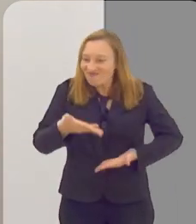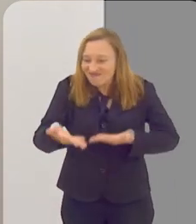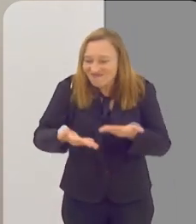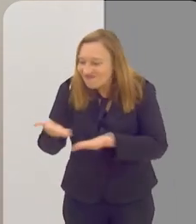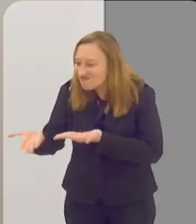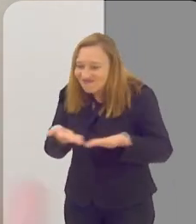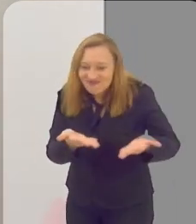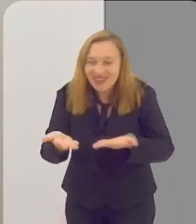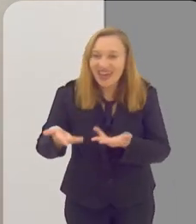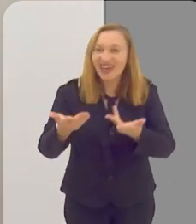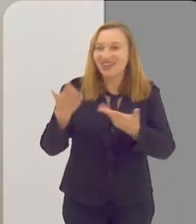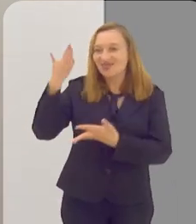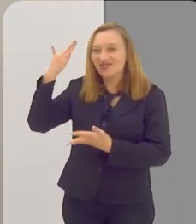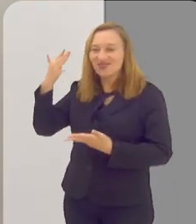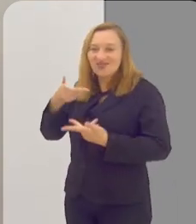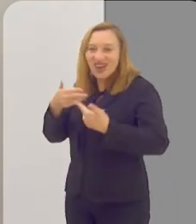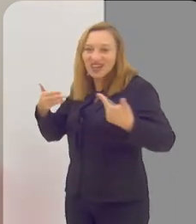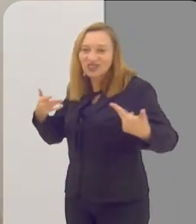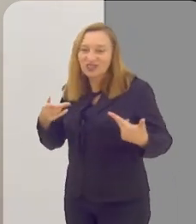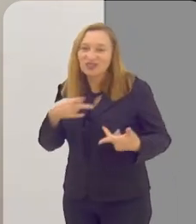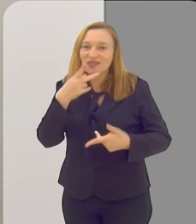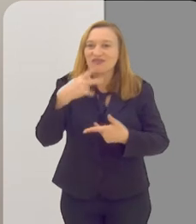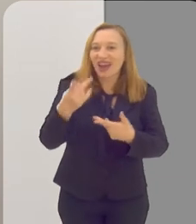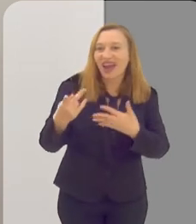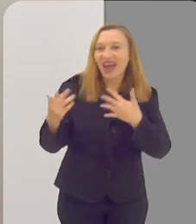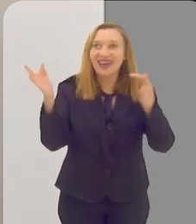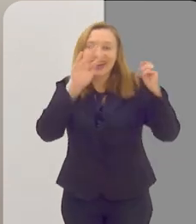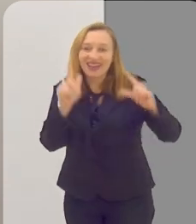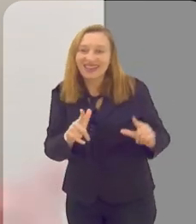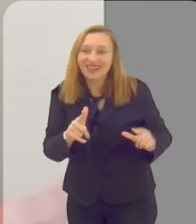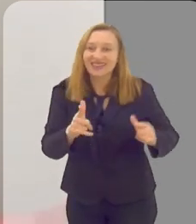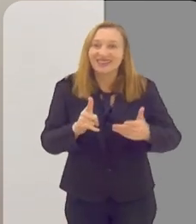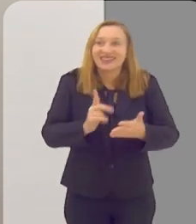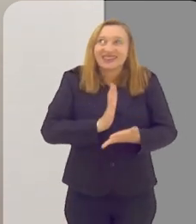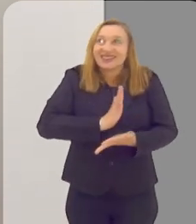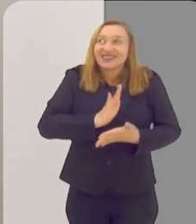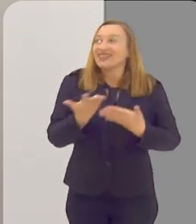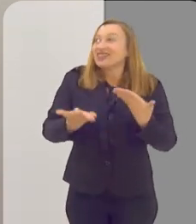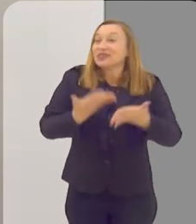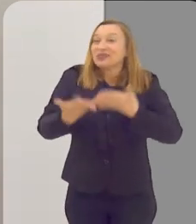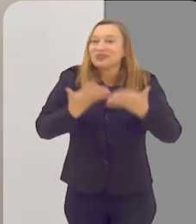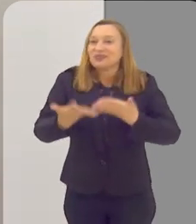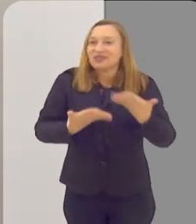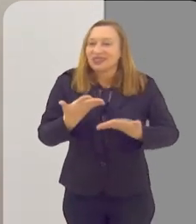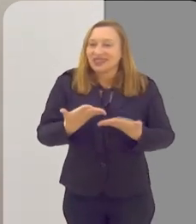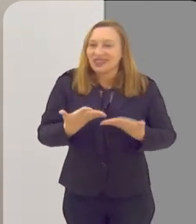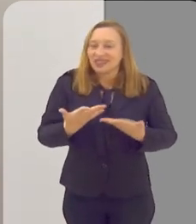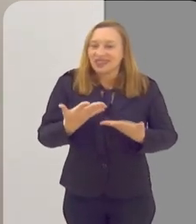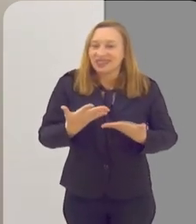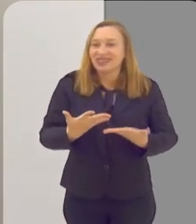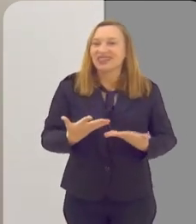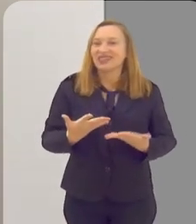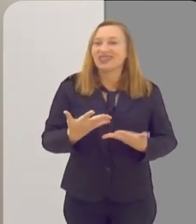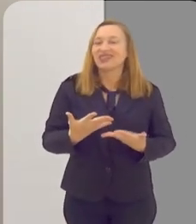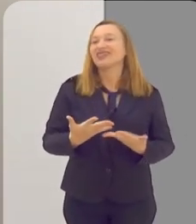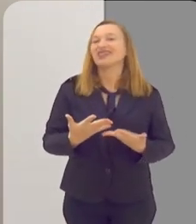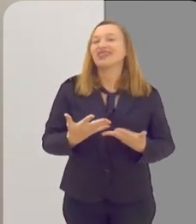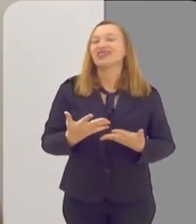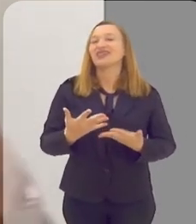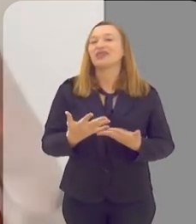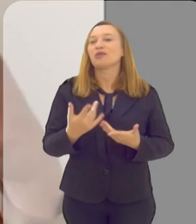aqui cheio de entregas, cheio de cases de sucesso para contar, cheio de felicidade, com aquele nosso coração, assim, sabe,